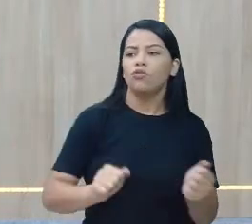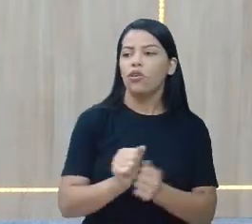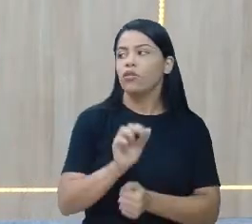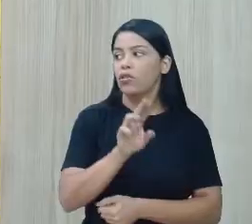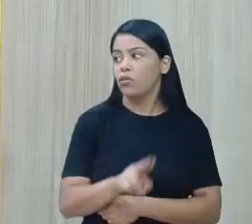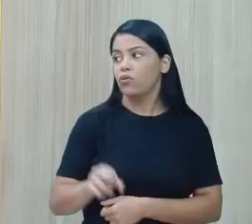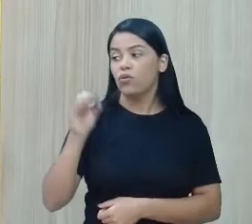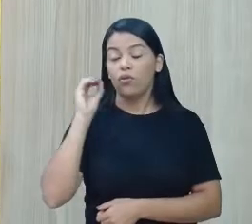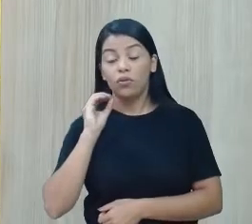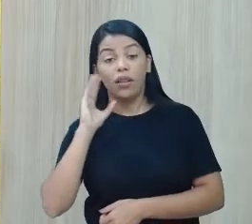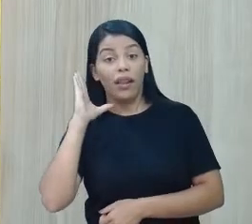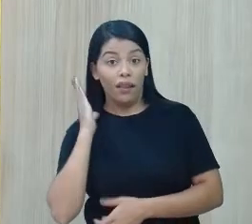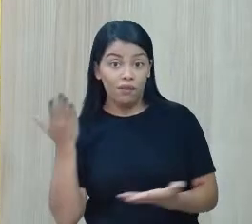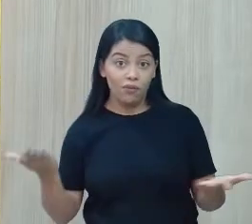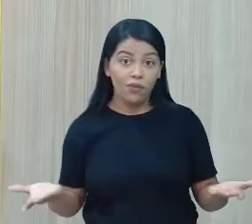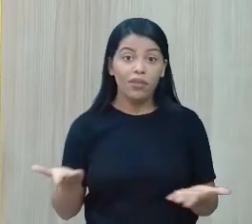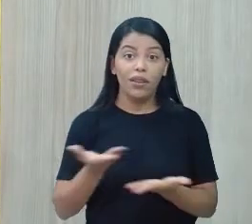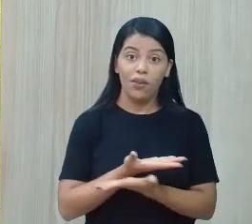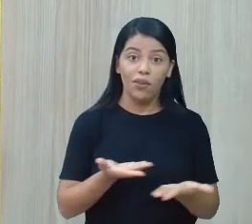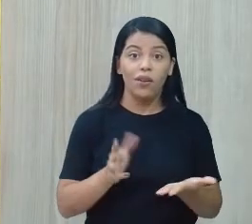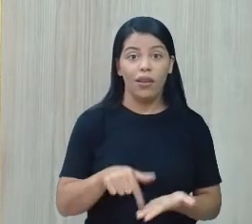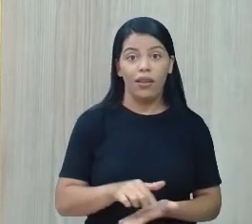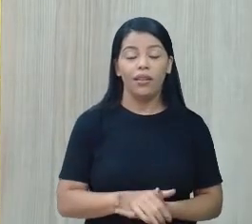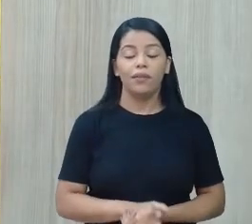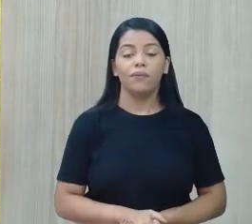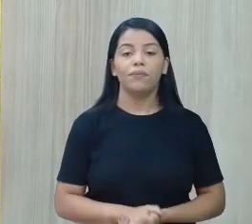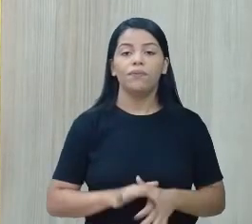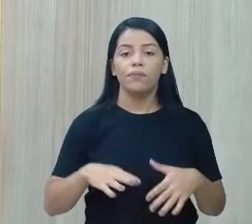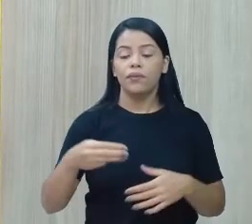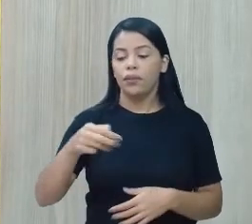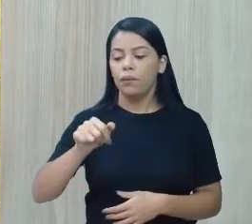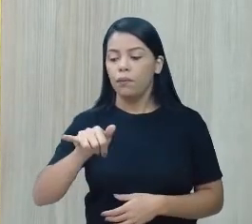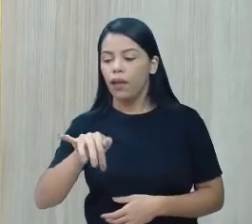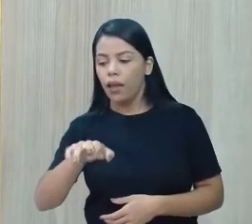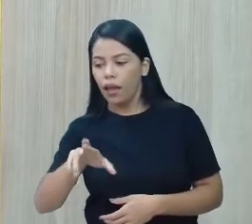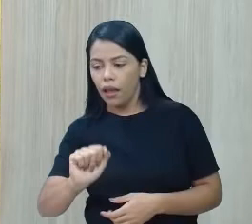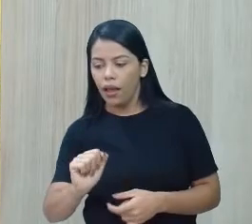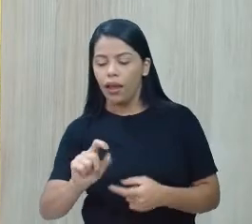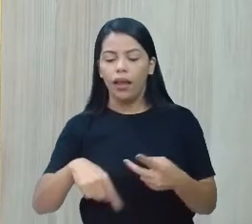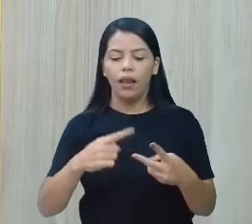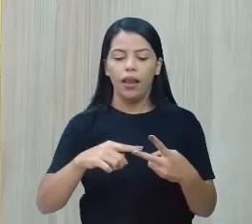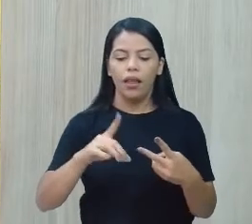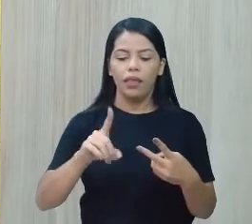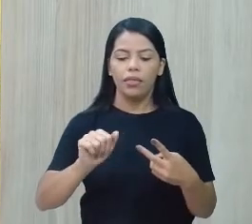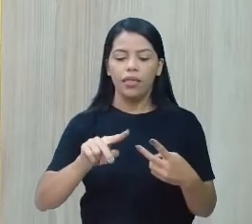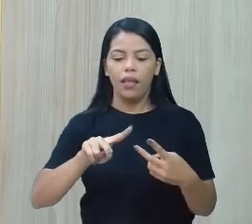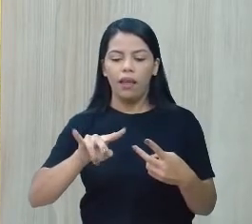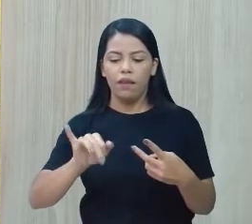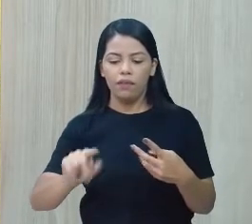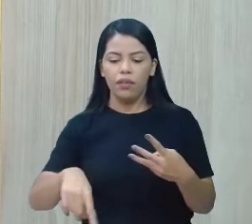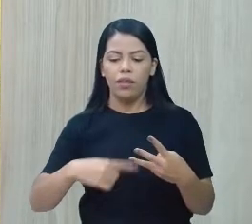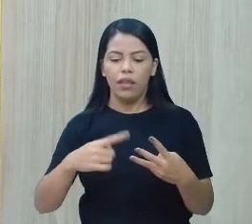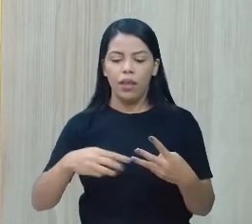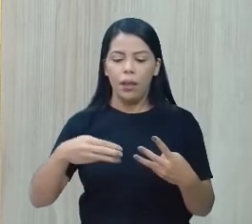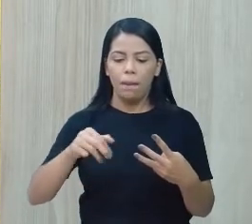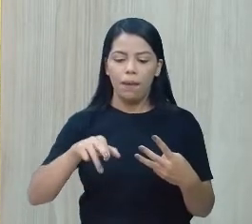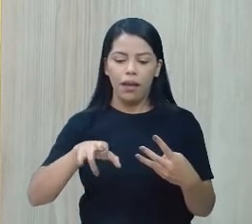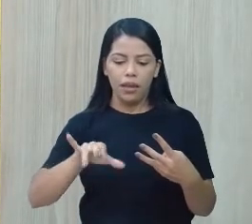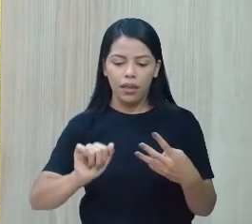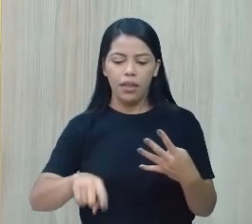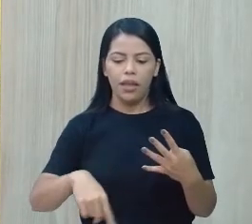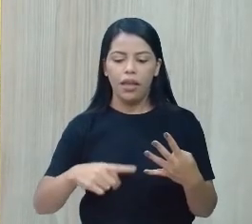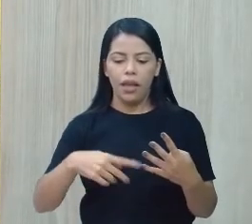atento aqui aos meninos. Olha aqui, estão perguntando Maiara, Davi, Maria, Pitágoras, até Pitágoras está aqui presente. Pitágoras chegou hoje.